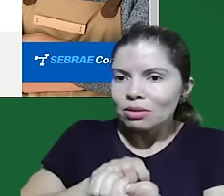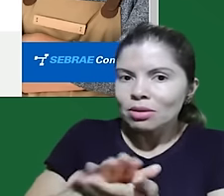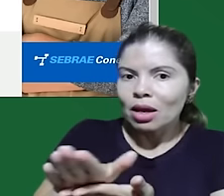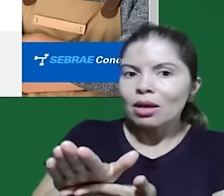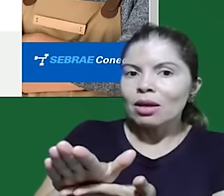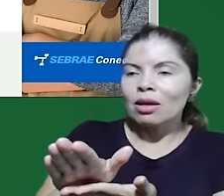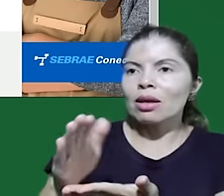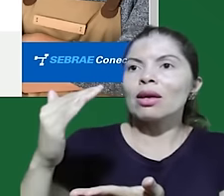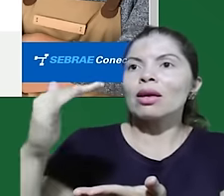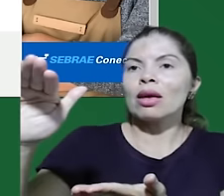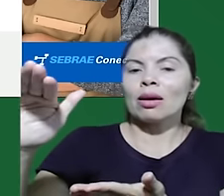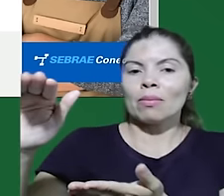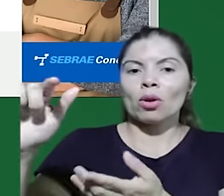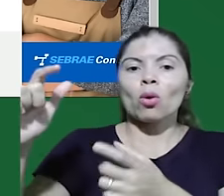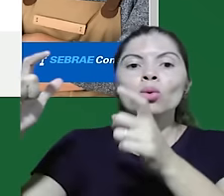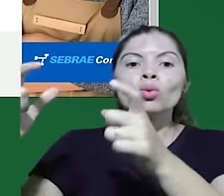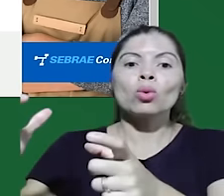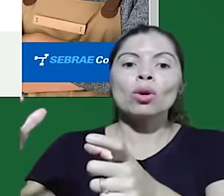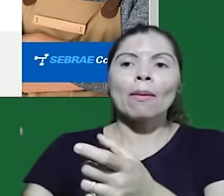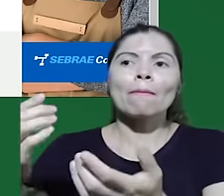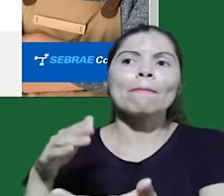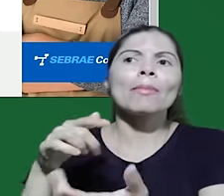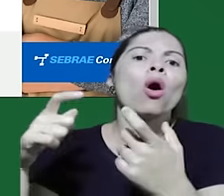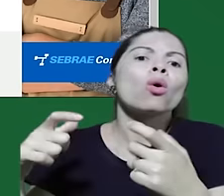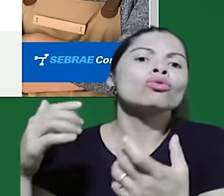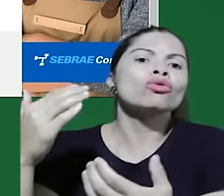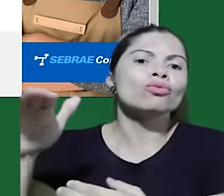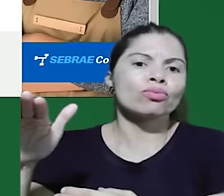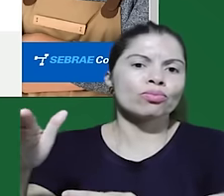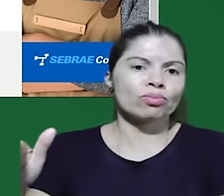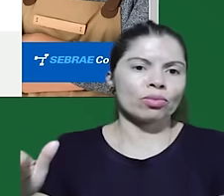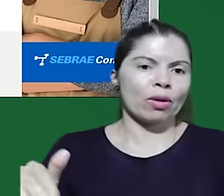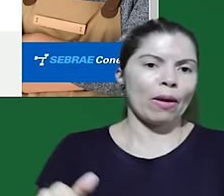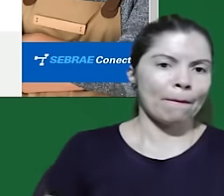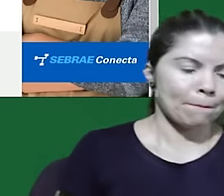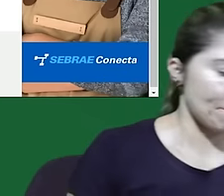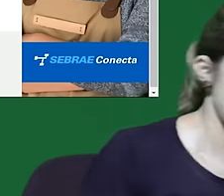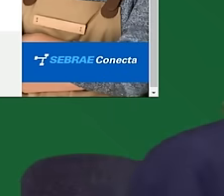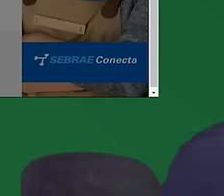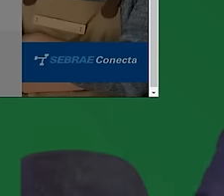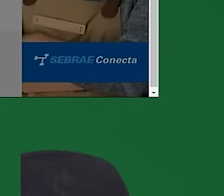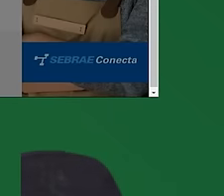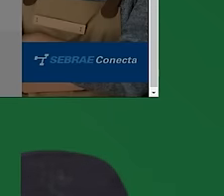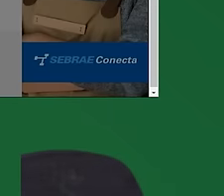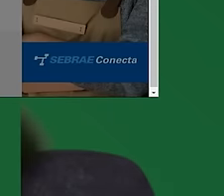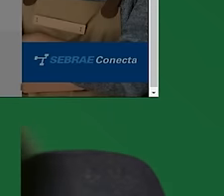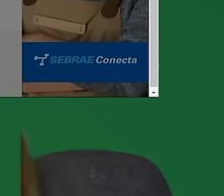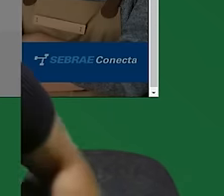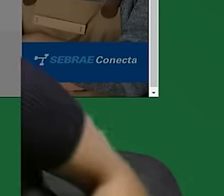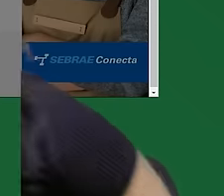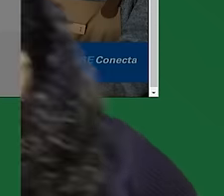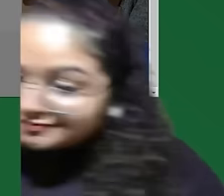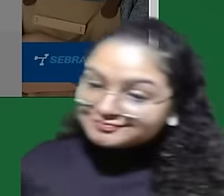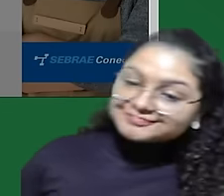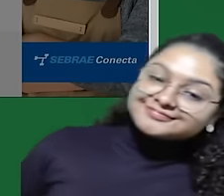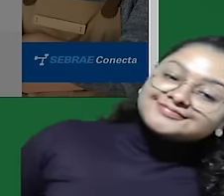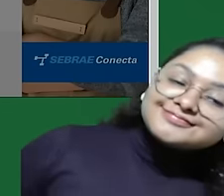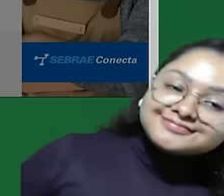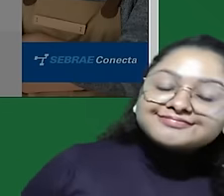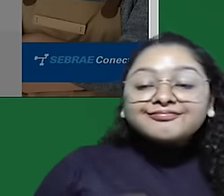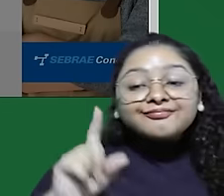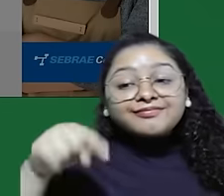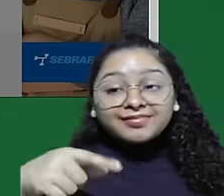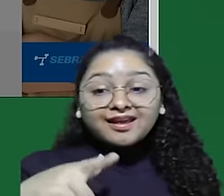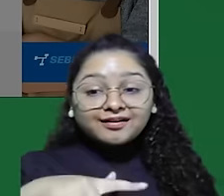outro precisa estar identificado tá então aqui seria o primeiro passo que a gente fala que é o ideal pra pessoa fazer que é a